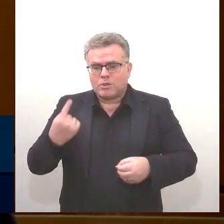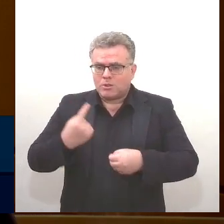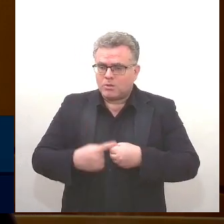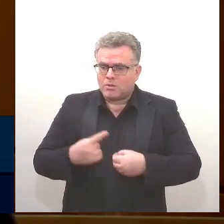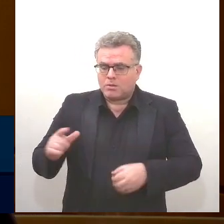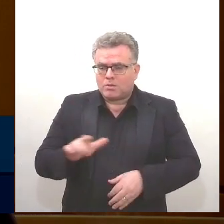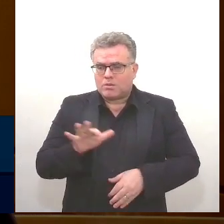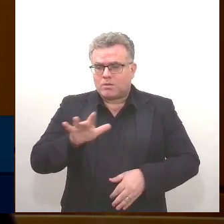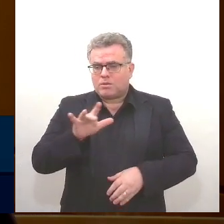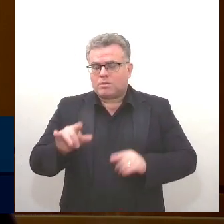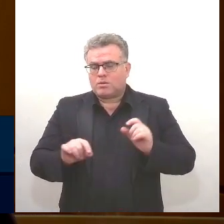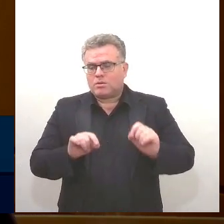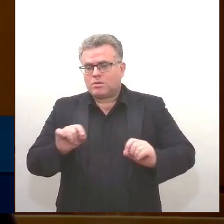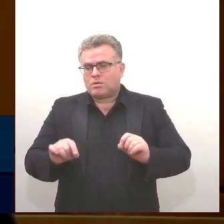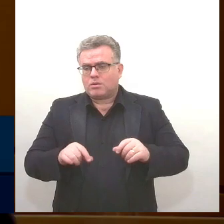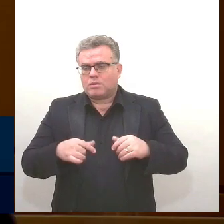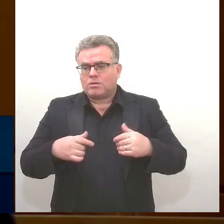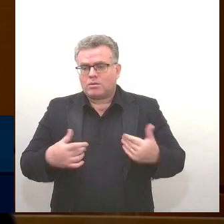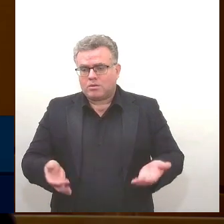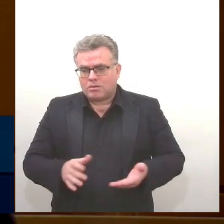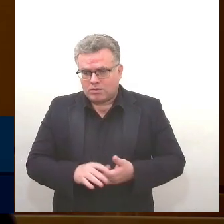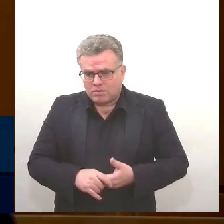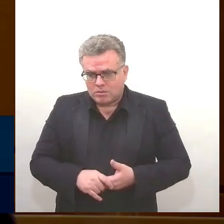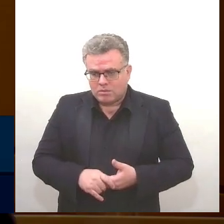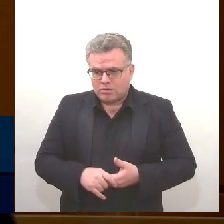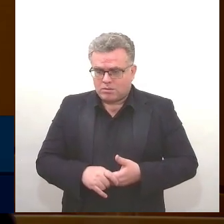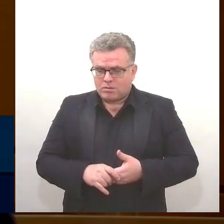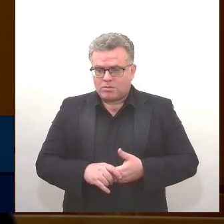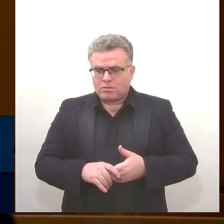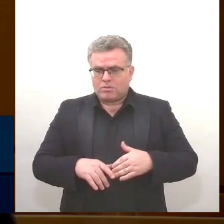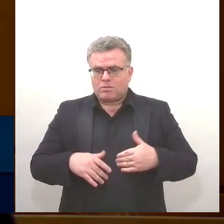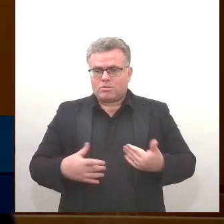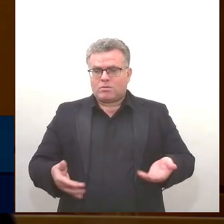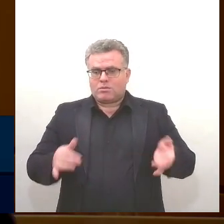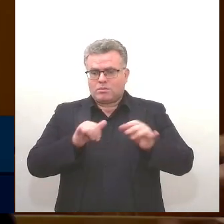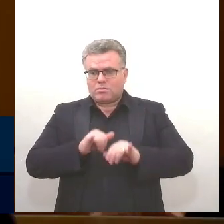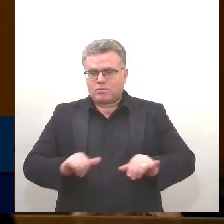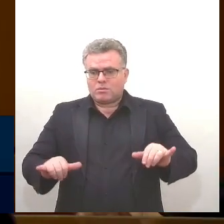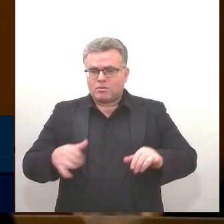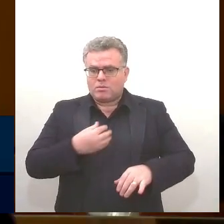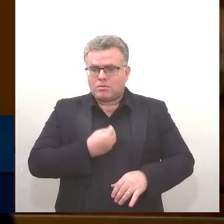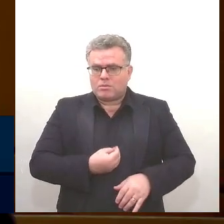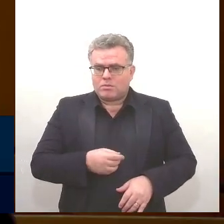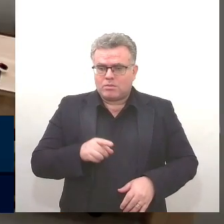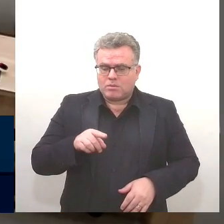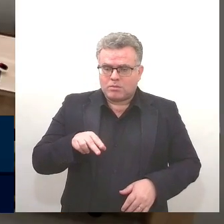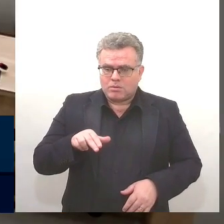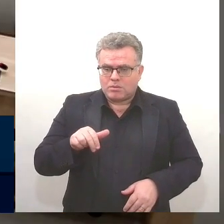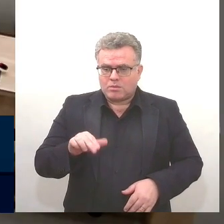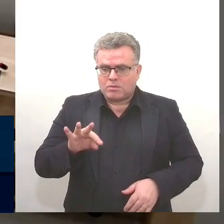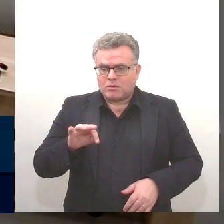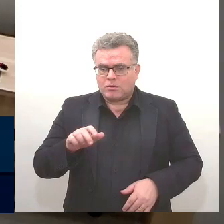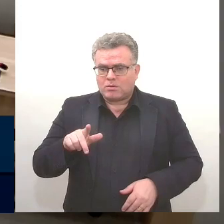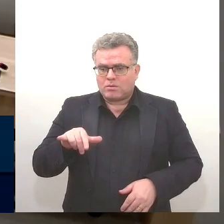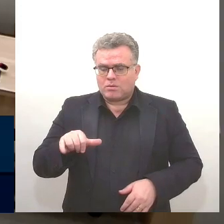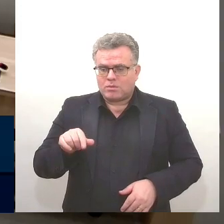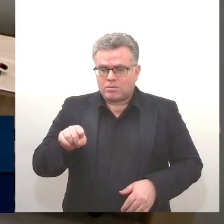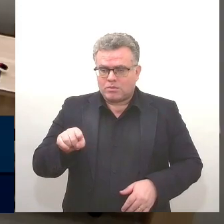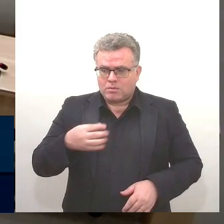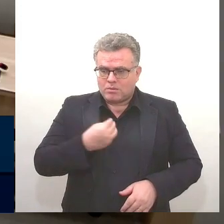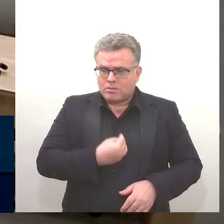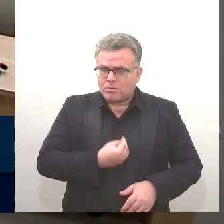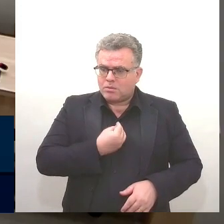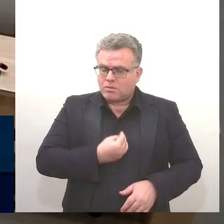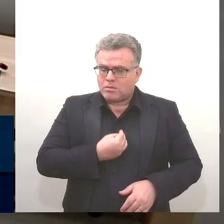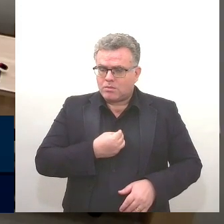olha queria registrar aqui a presença de Natália que esta semana mais uma